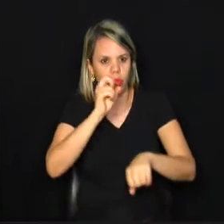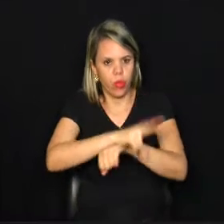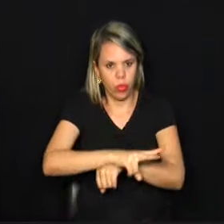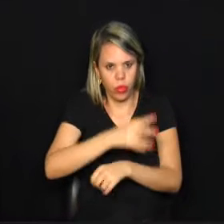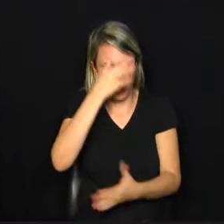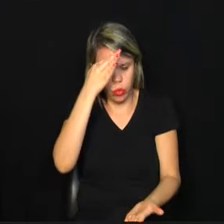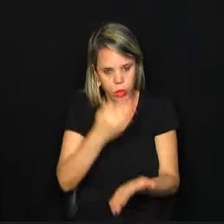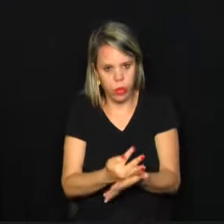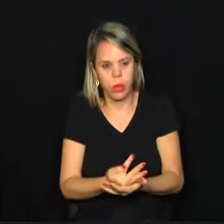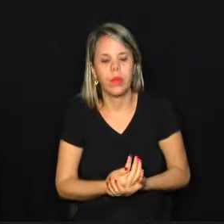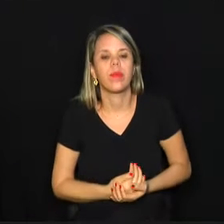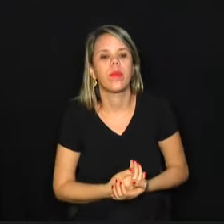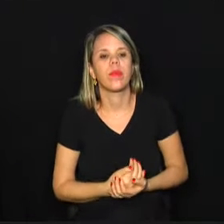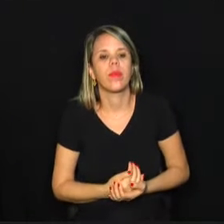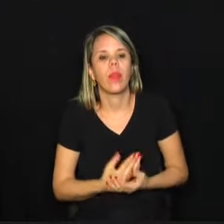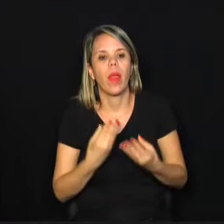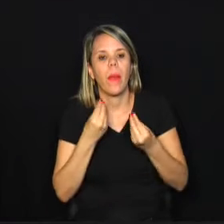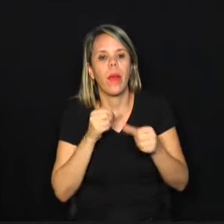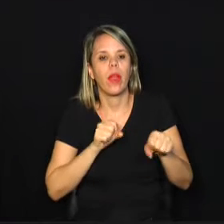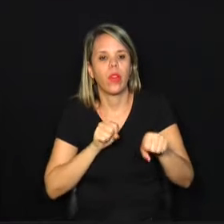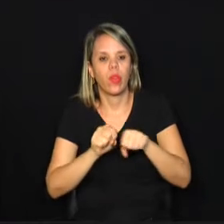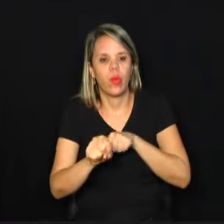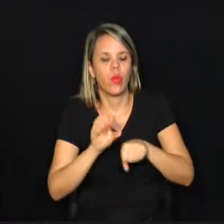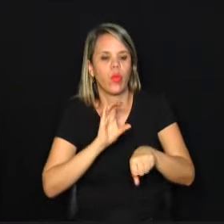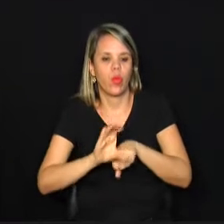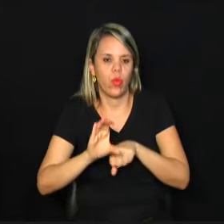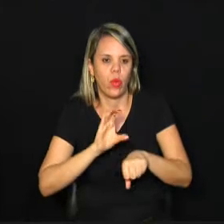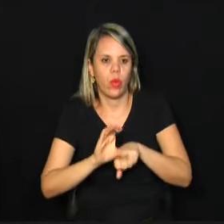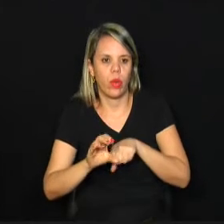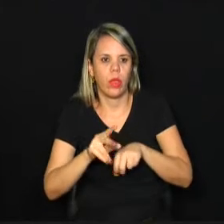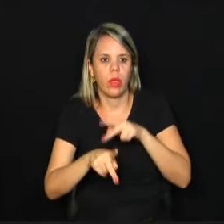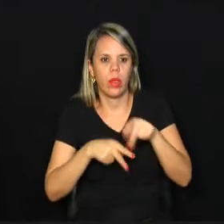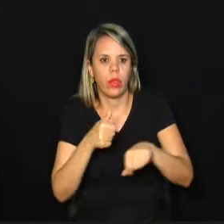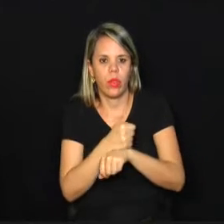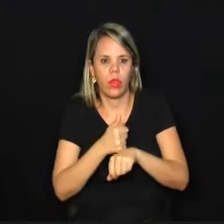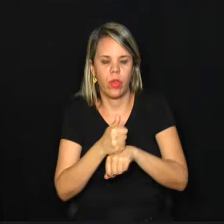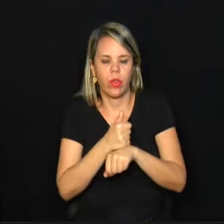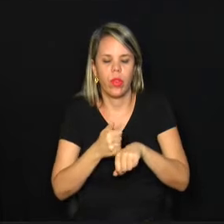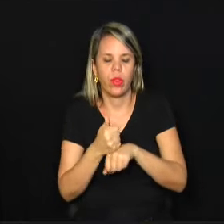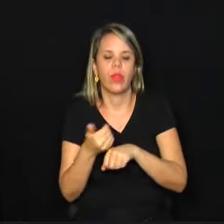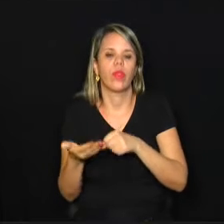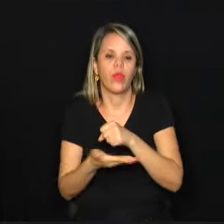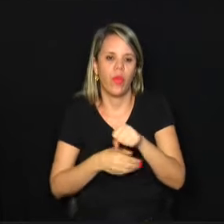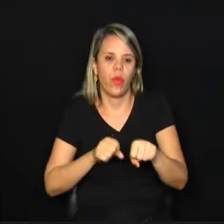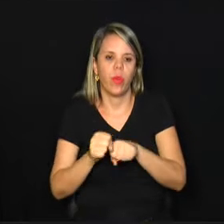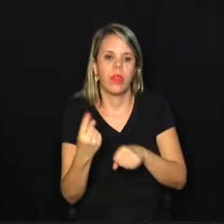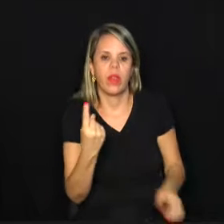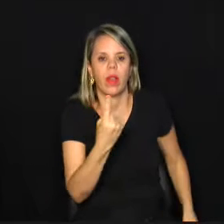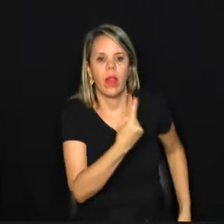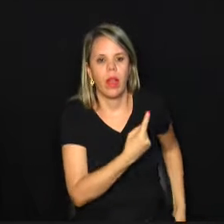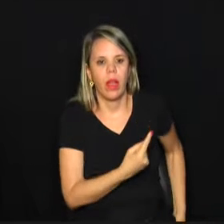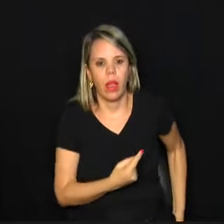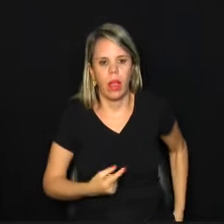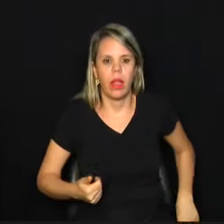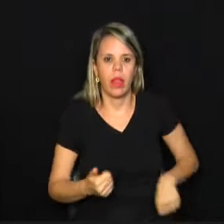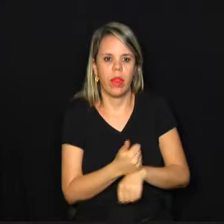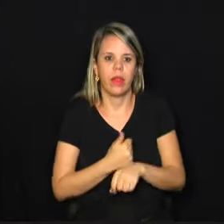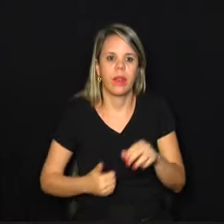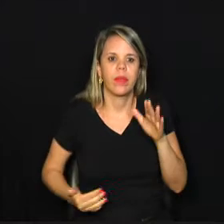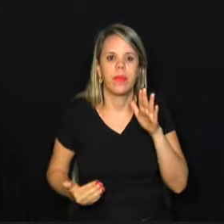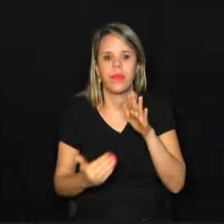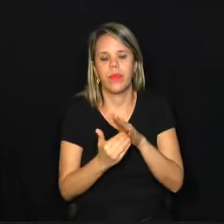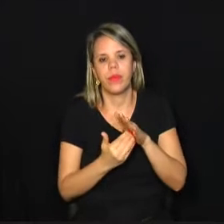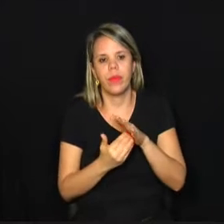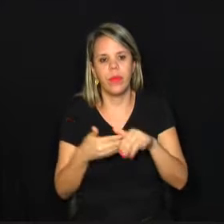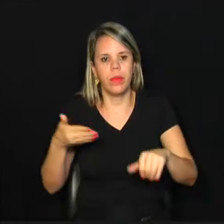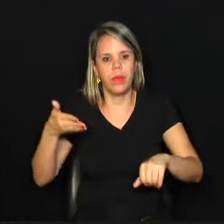confiança, qualificar os ocupantes através da escolaridade mínima para cada cargo, limitação do acesso